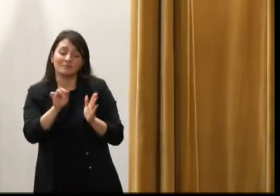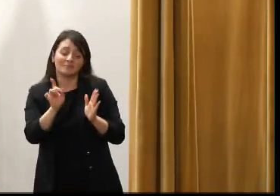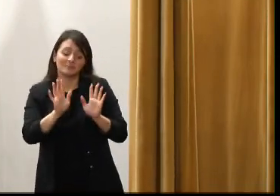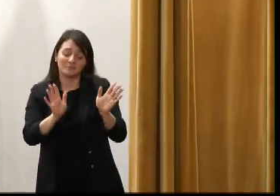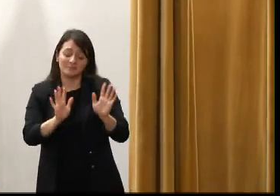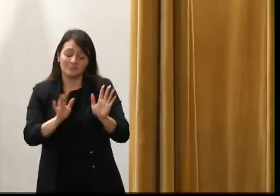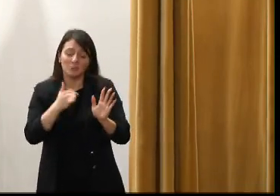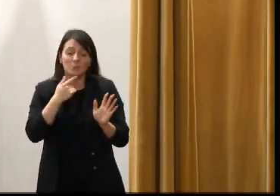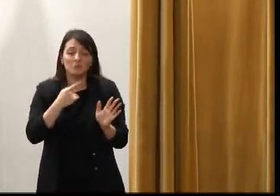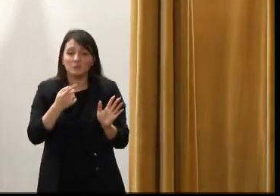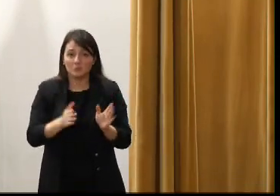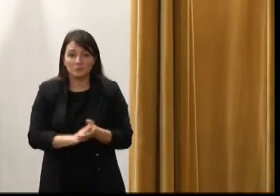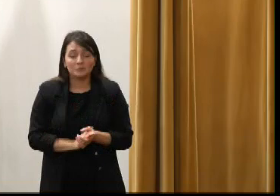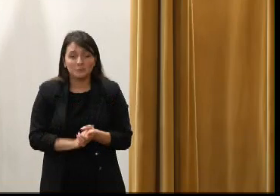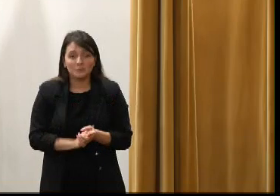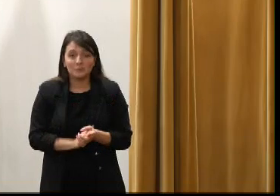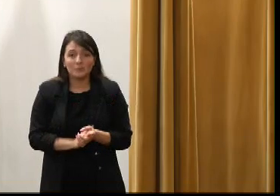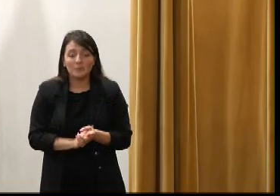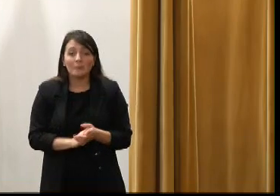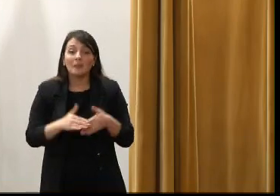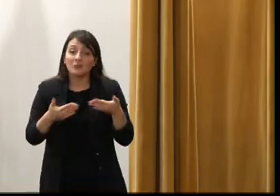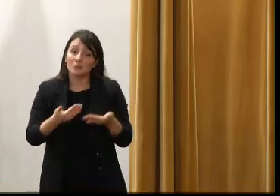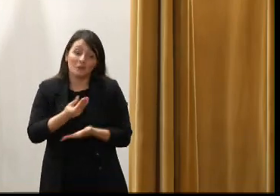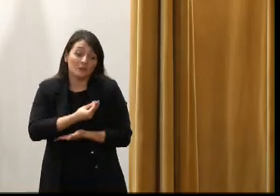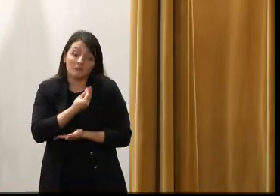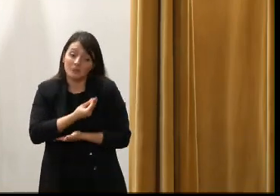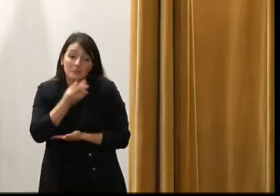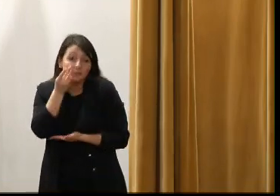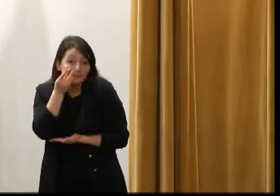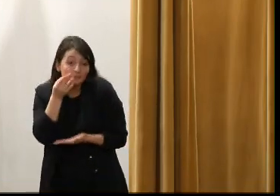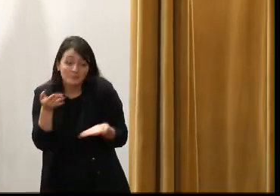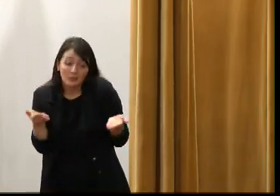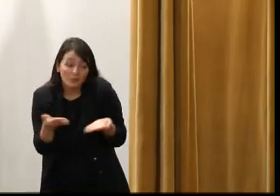aí não dá. Então, isso é vida real.